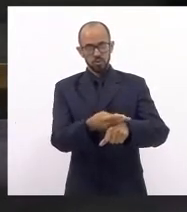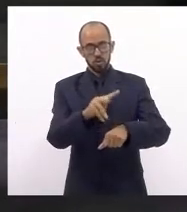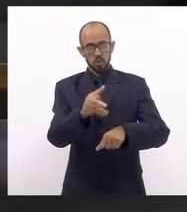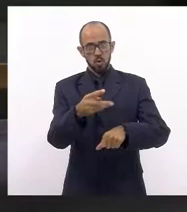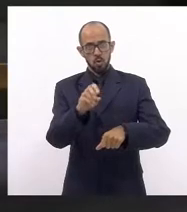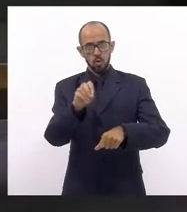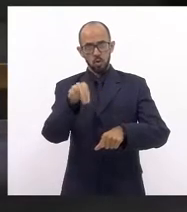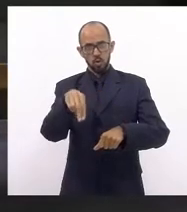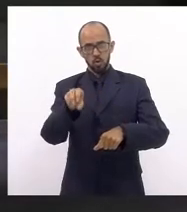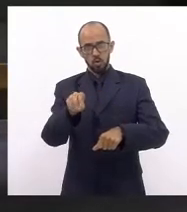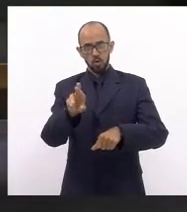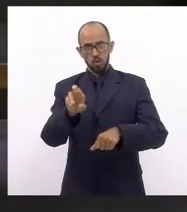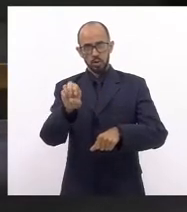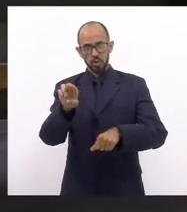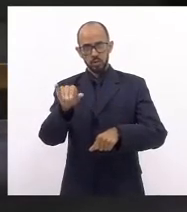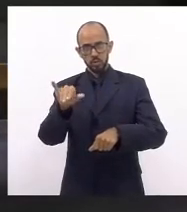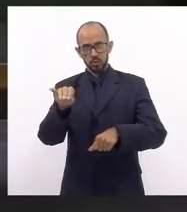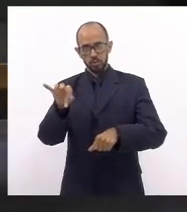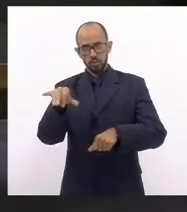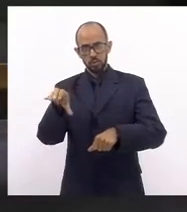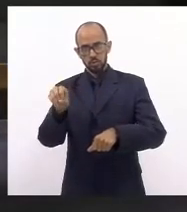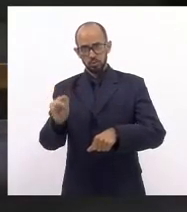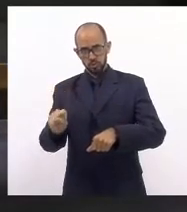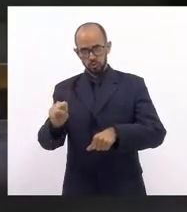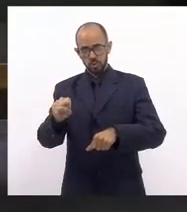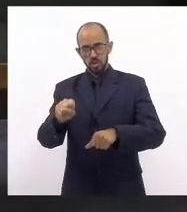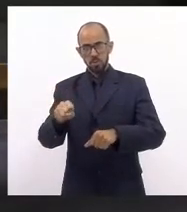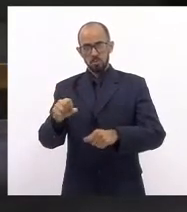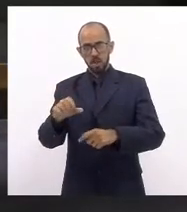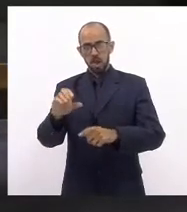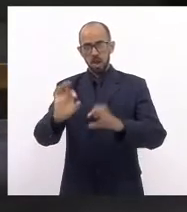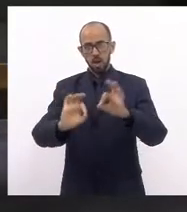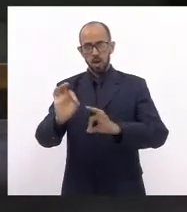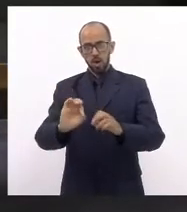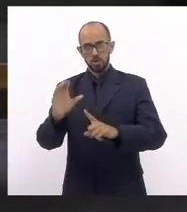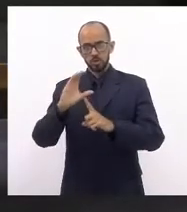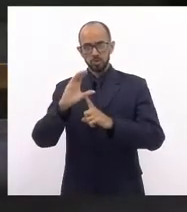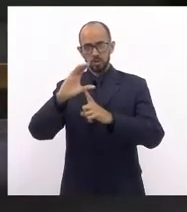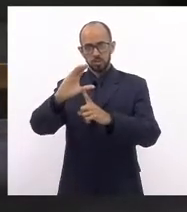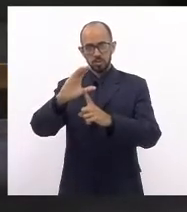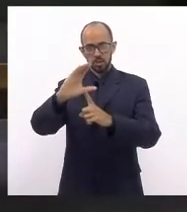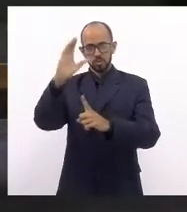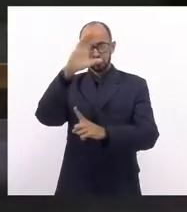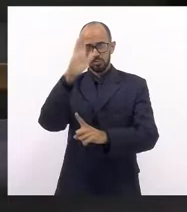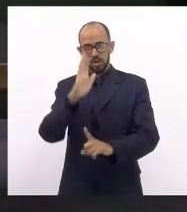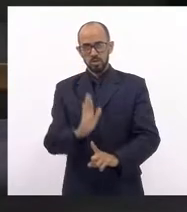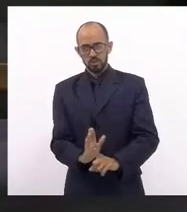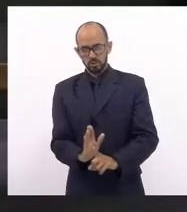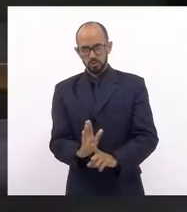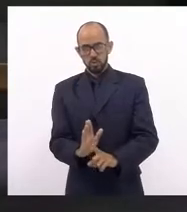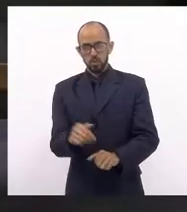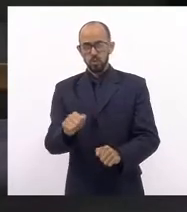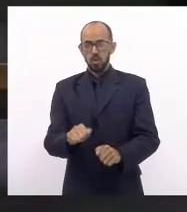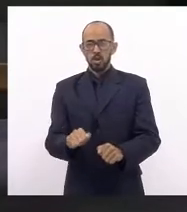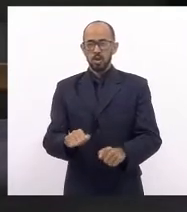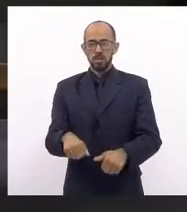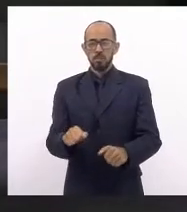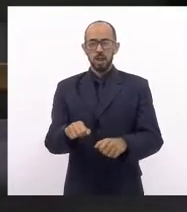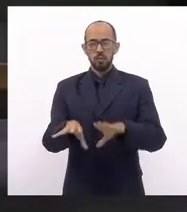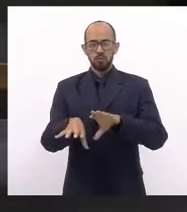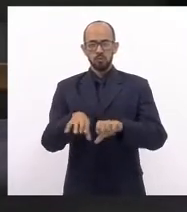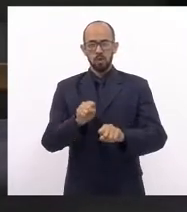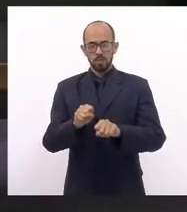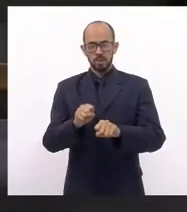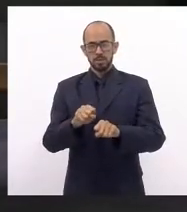honoríficos, doutor honoris causa, concedido pela Ordem dos Capelães do Brasil e chancelada pela Faculdade de Formação Brasileira